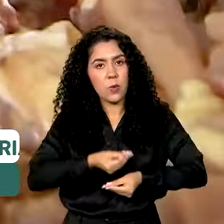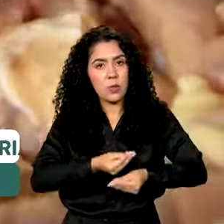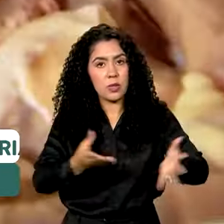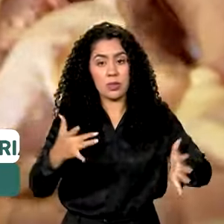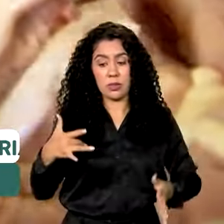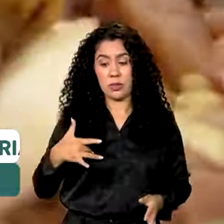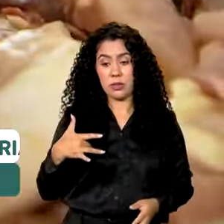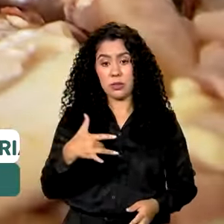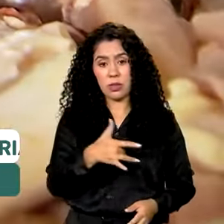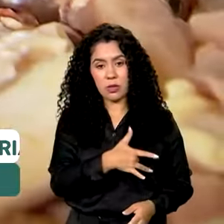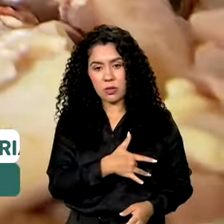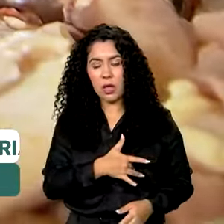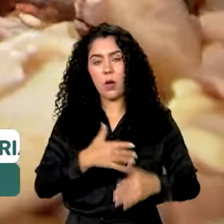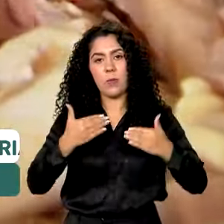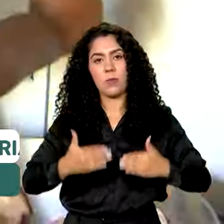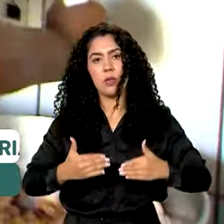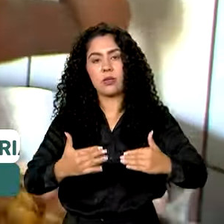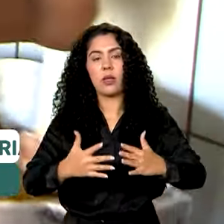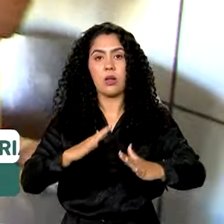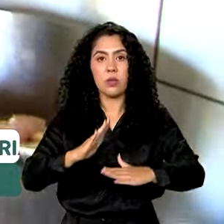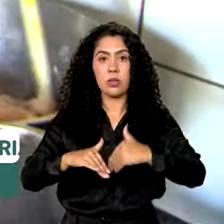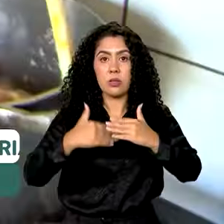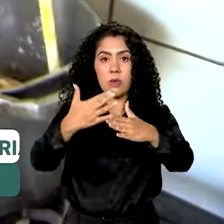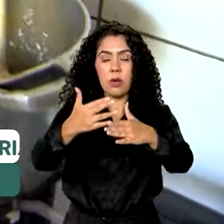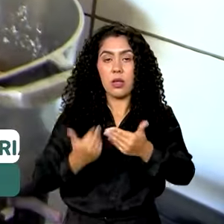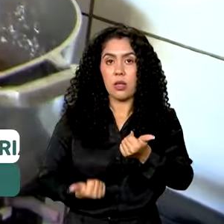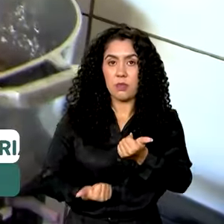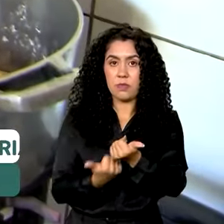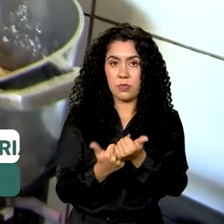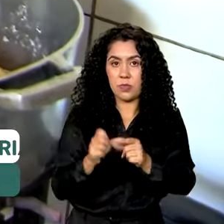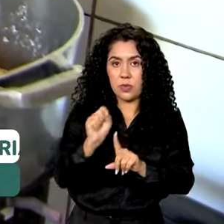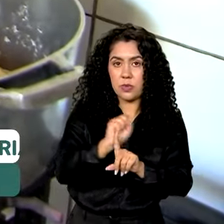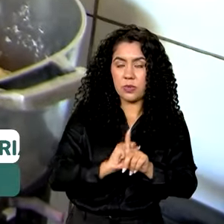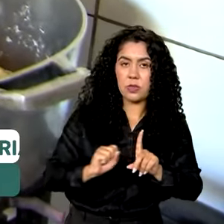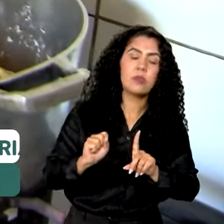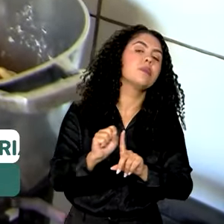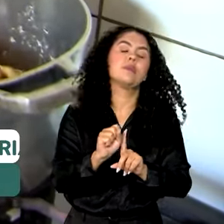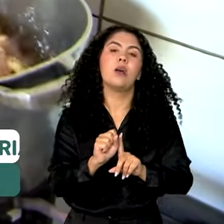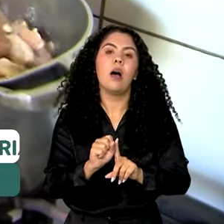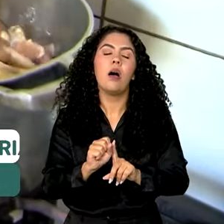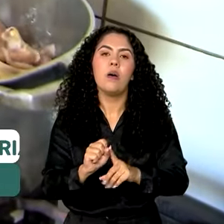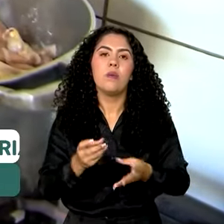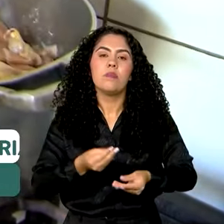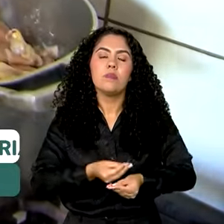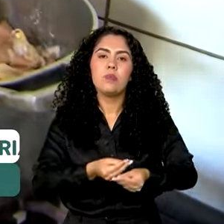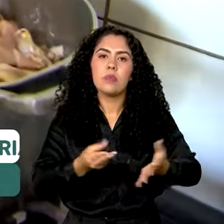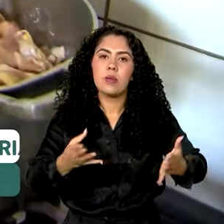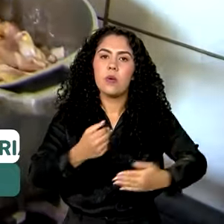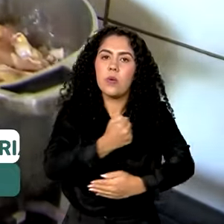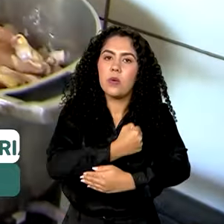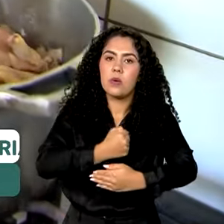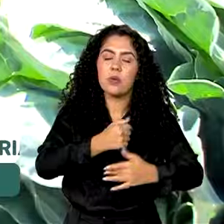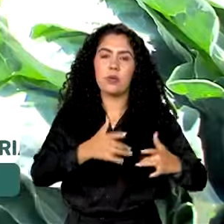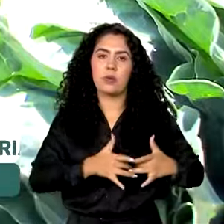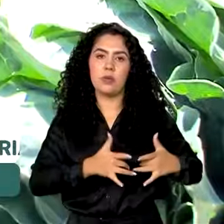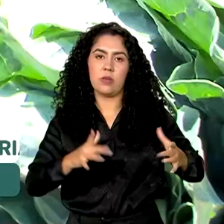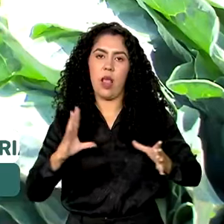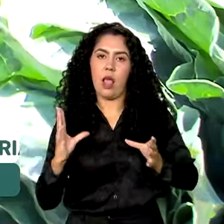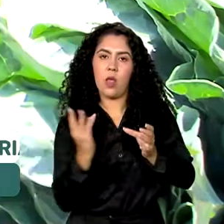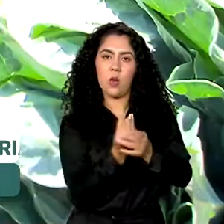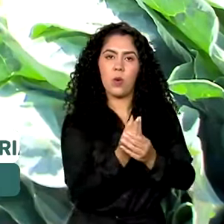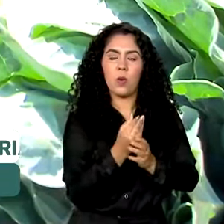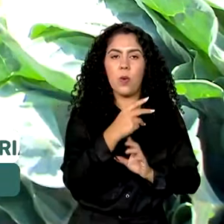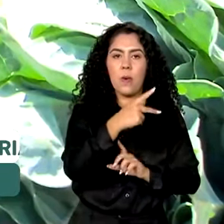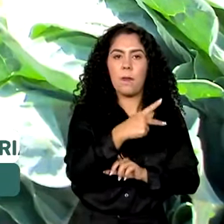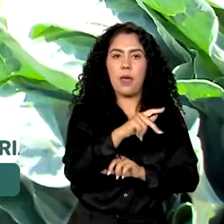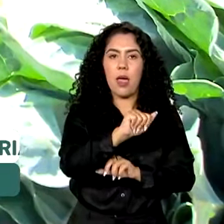nutritivos, o Ministério do Desenvolvimento e Assistência Social incluiu as cozinhas solidárias no PAA, o